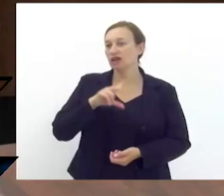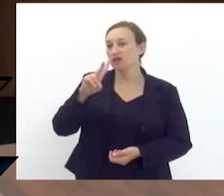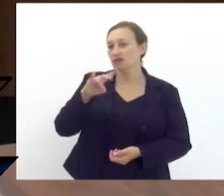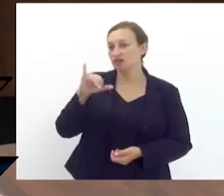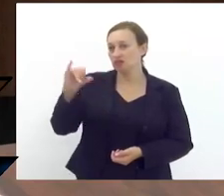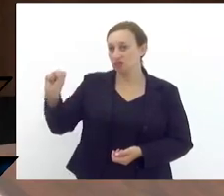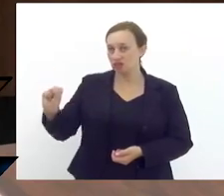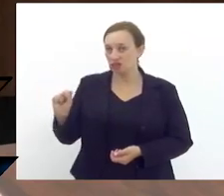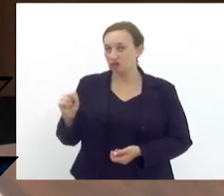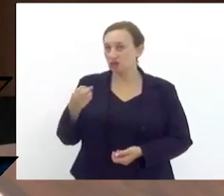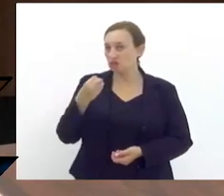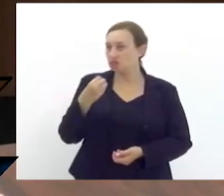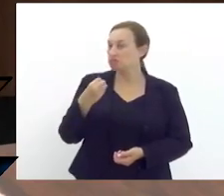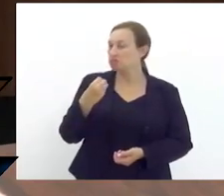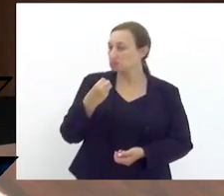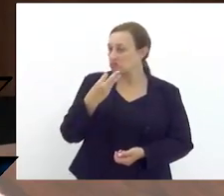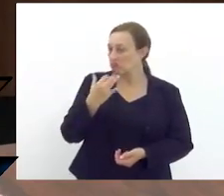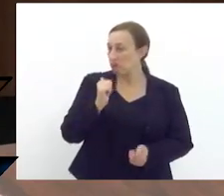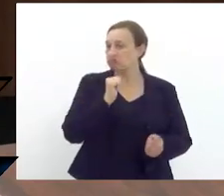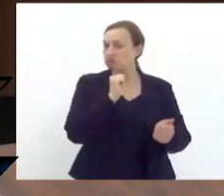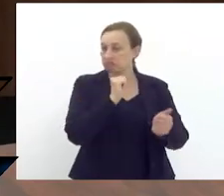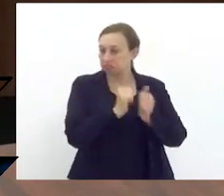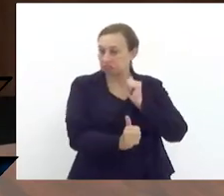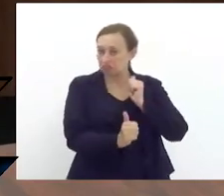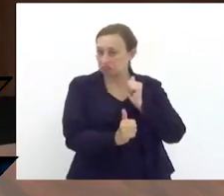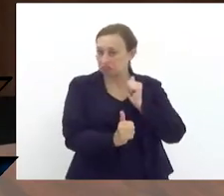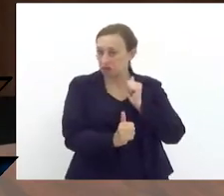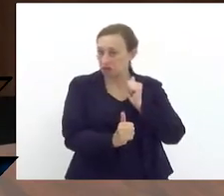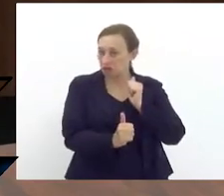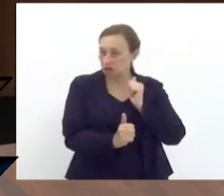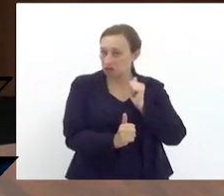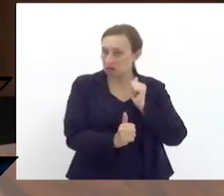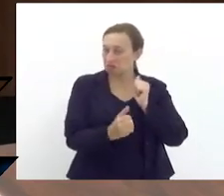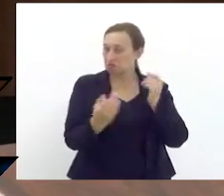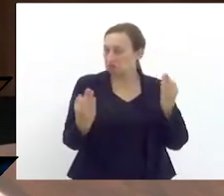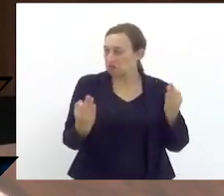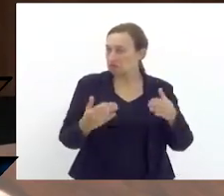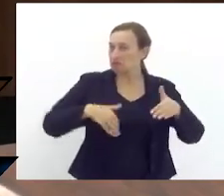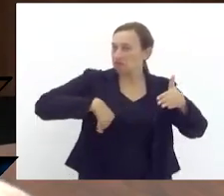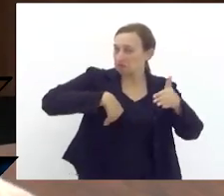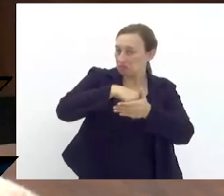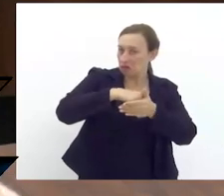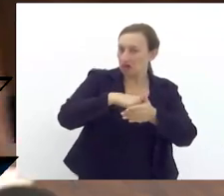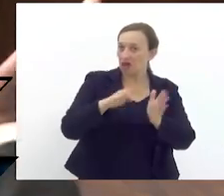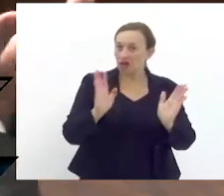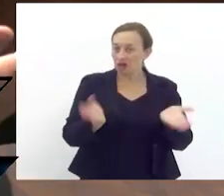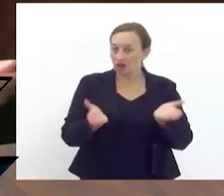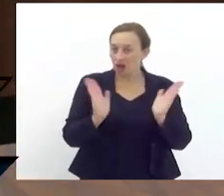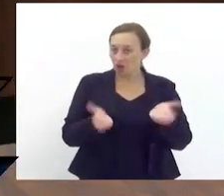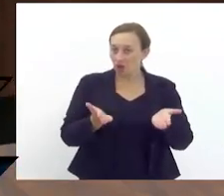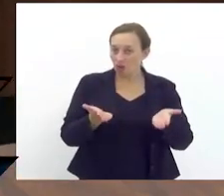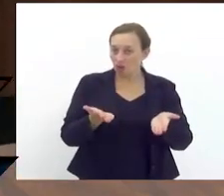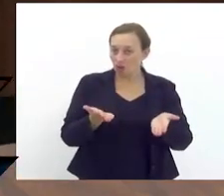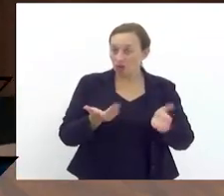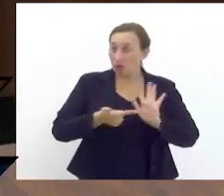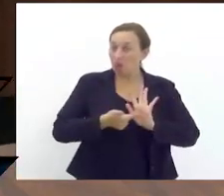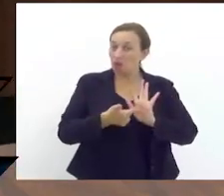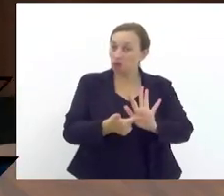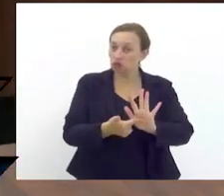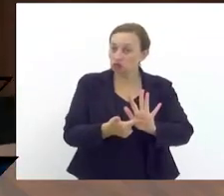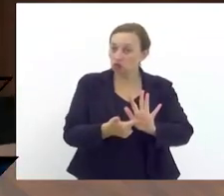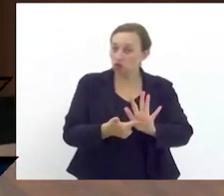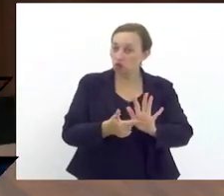um craque na ação social um craque nos Gramados E agora deu um drible no racismo mostrando